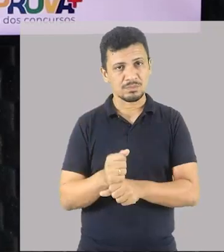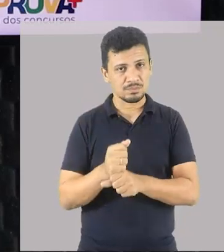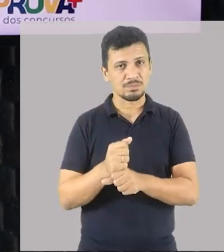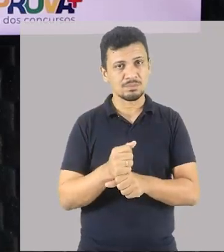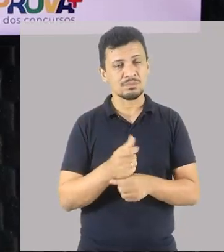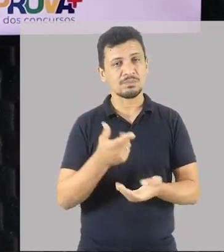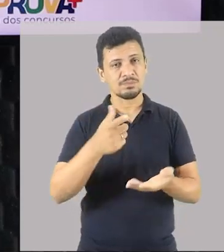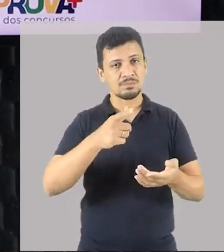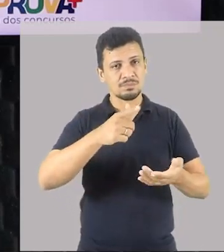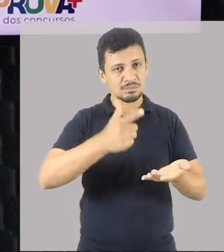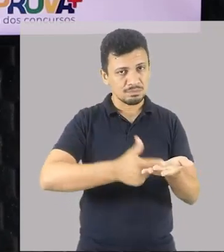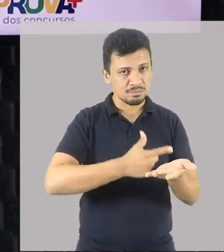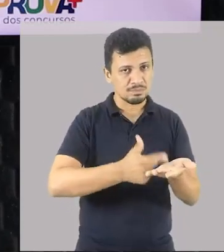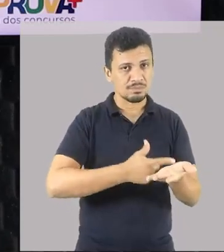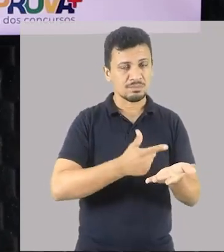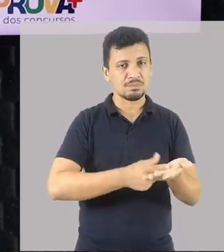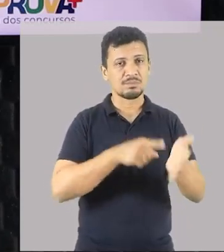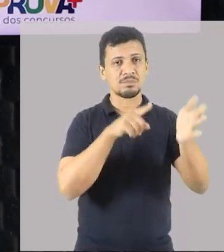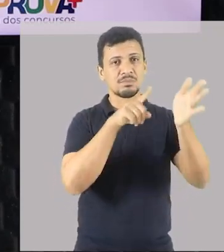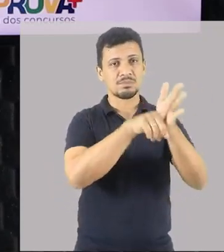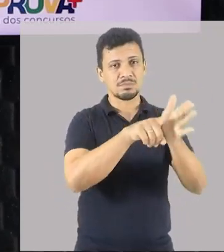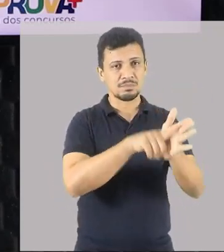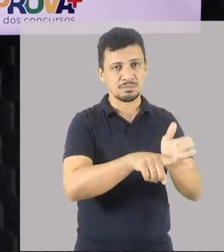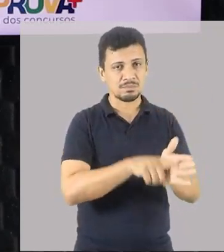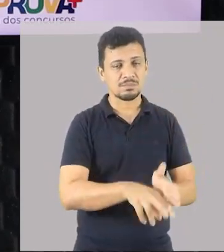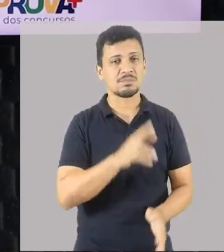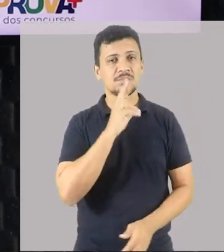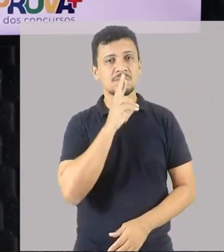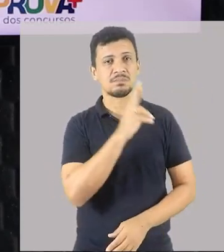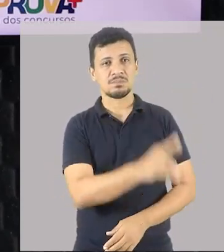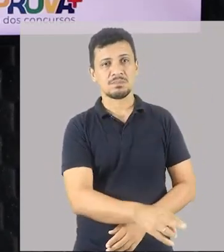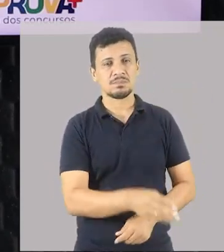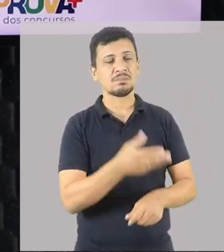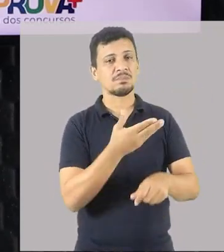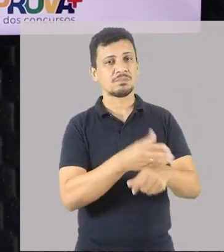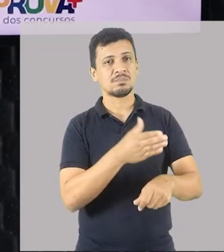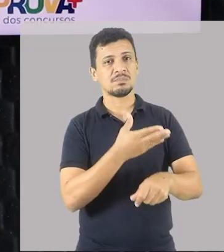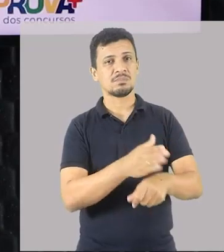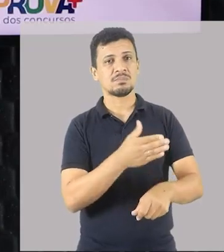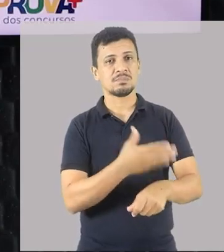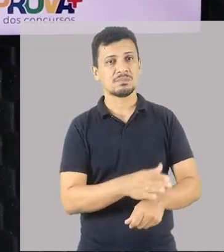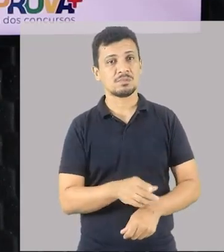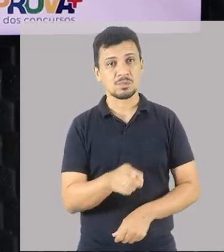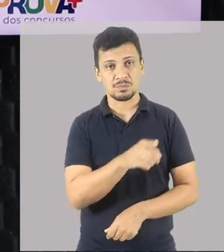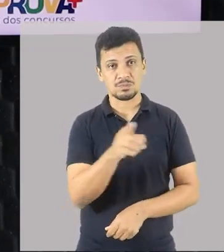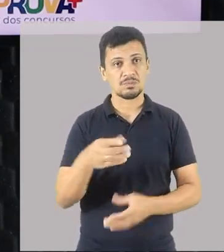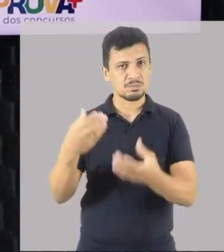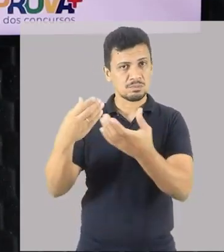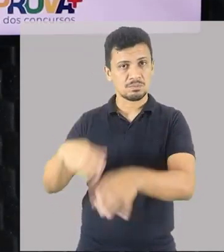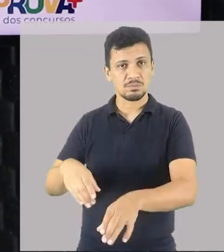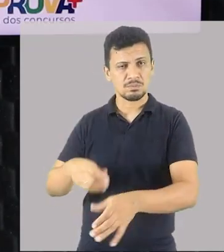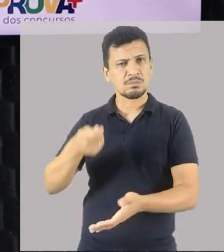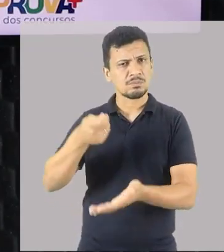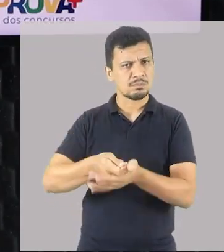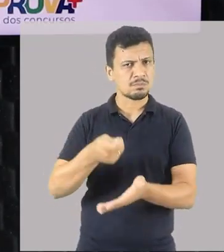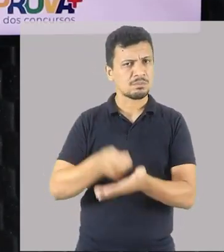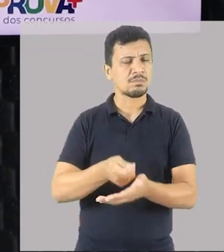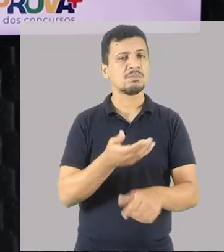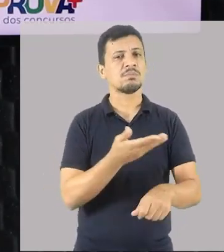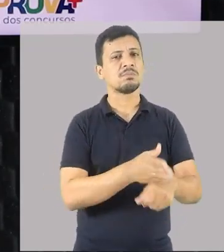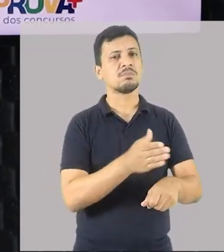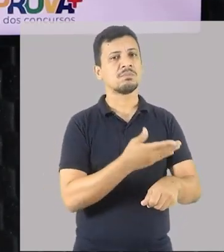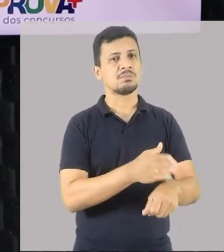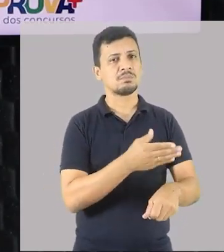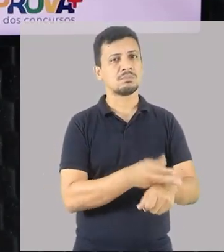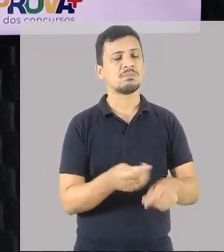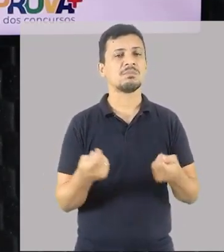que vocês façam as questões gabaritadas para treinar. Vocês vão fazer uma prova que exige treinamento e é